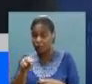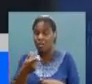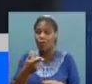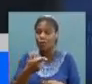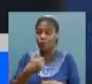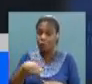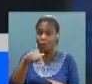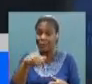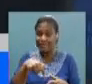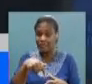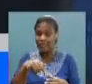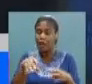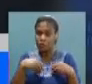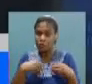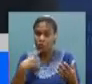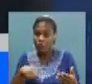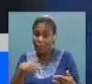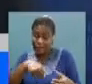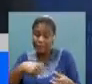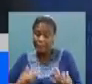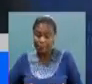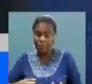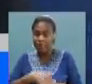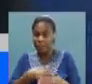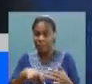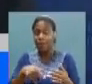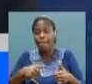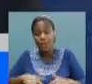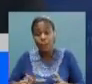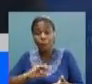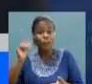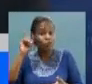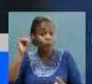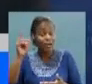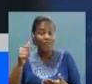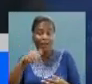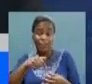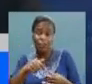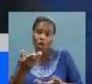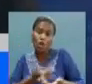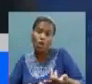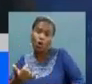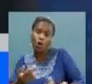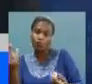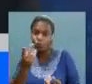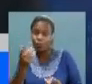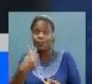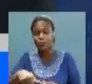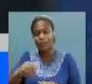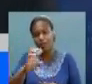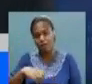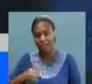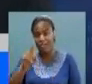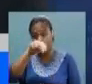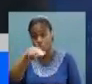o ritmo assim será sempre aqui mas é o importante é essa simplicidade que vai existir entre